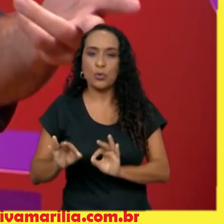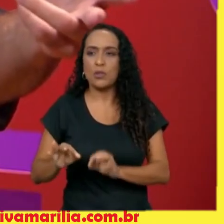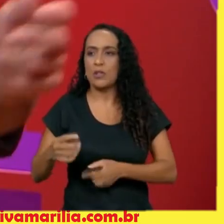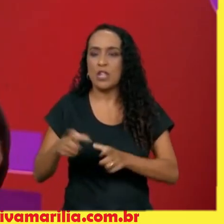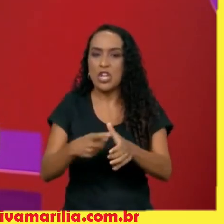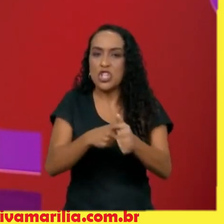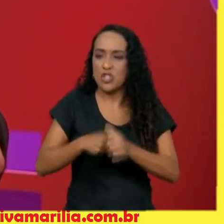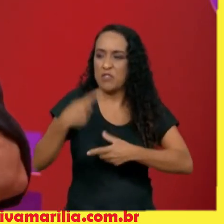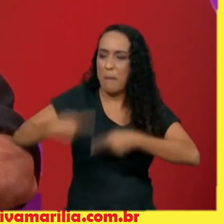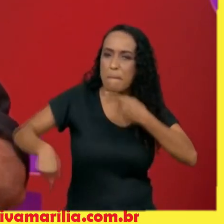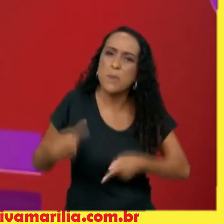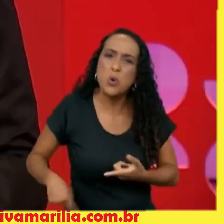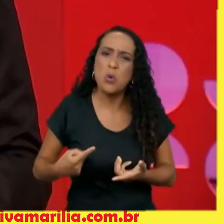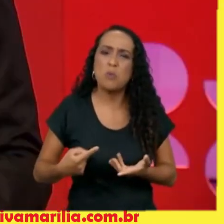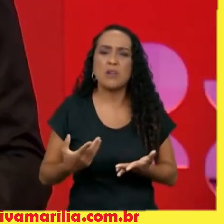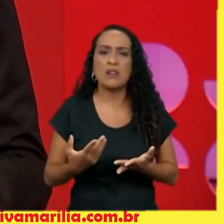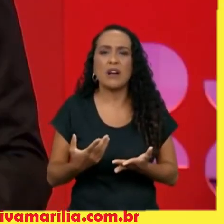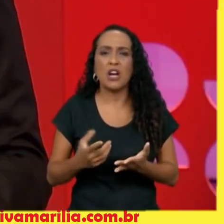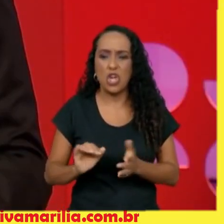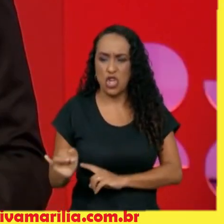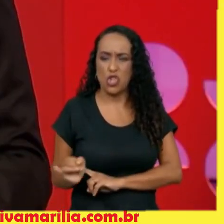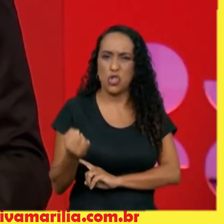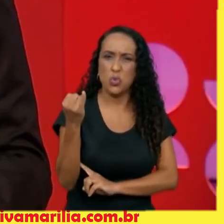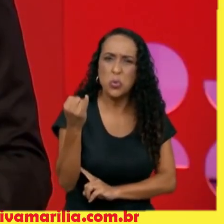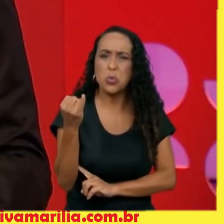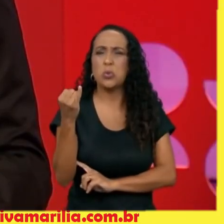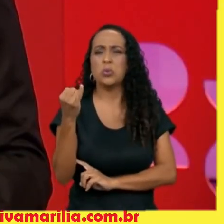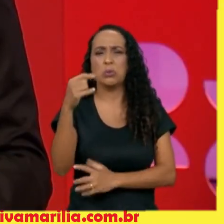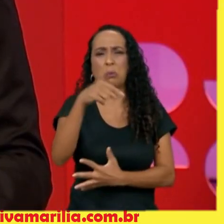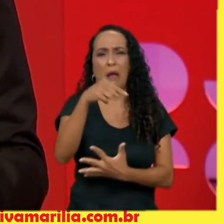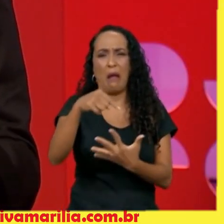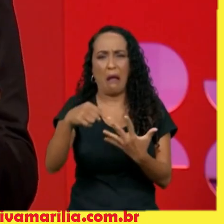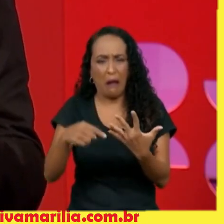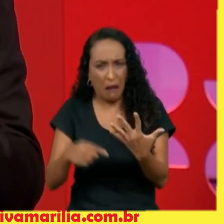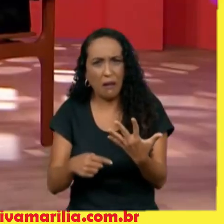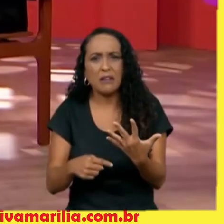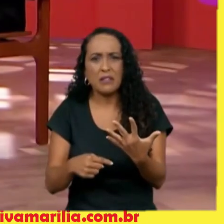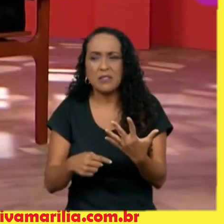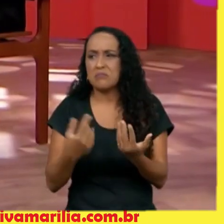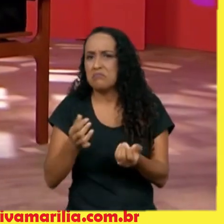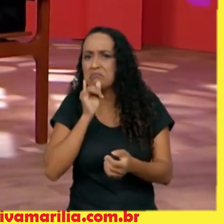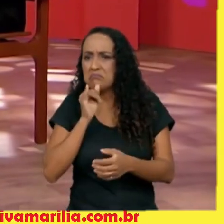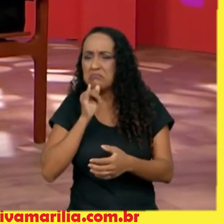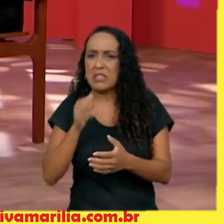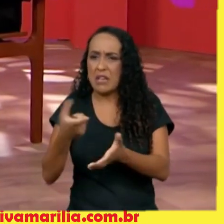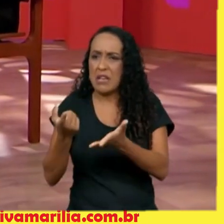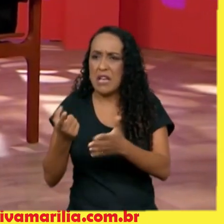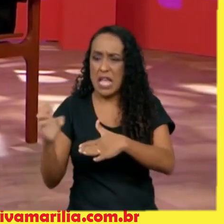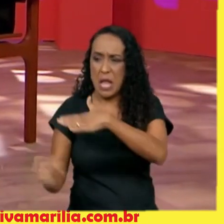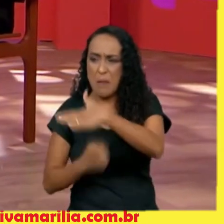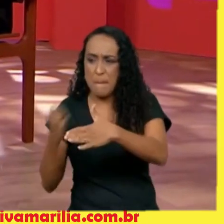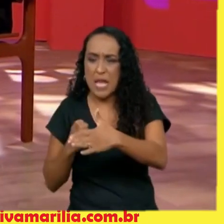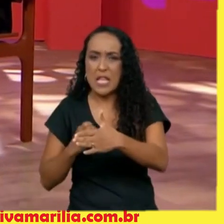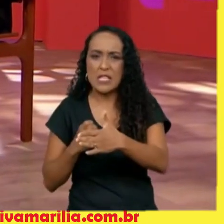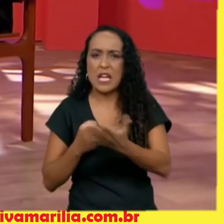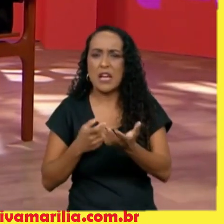não audita, juro que você joga nos ares e tal, para os contratos retirar das suas empresas com o poder público, isenção fiscal, empréstimo